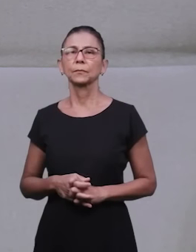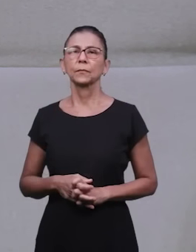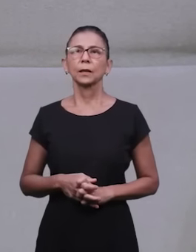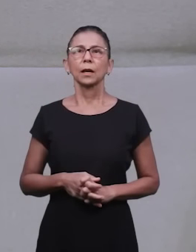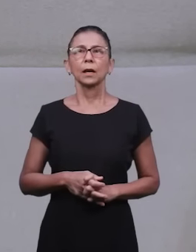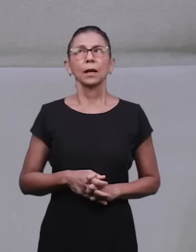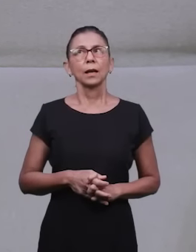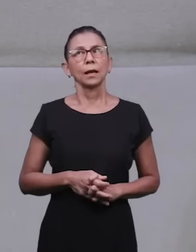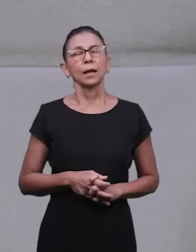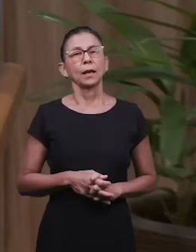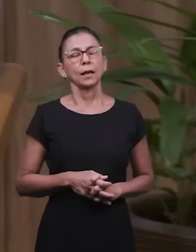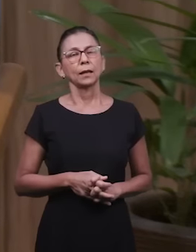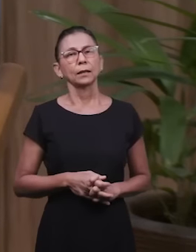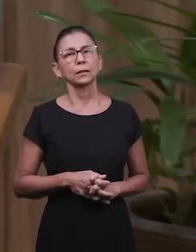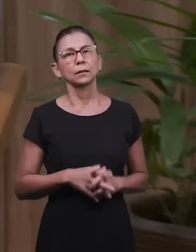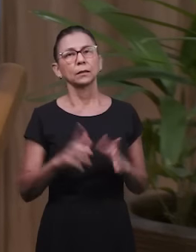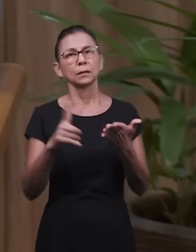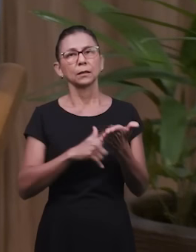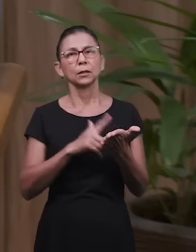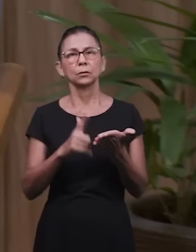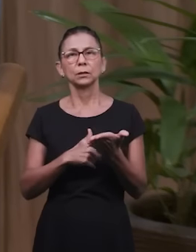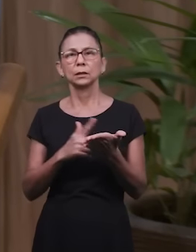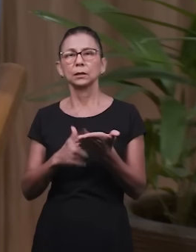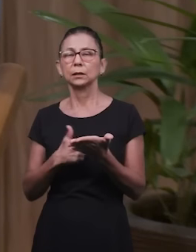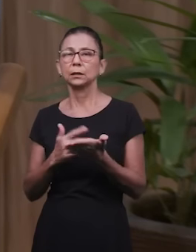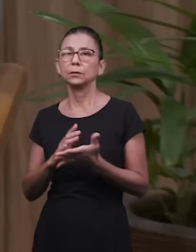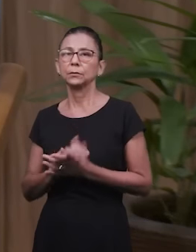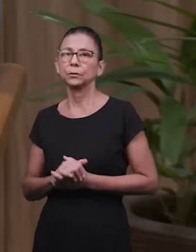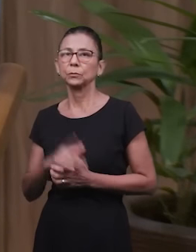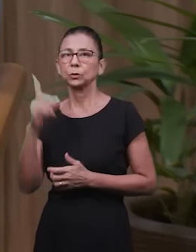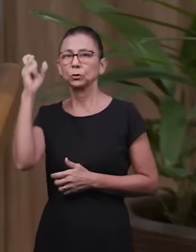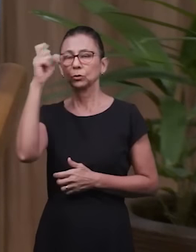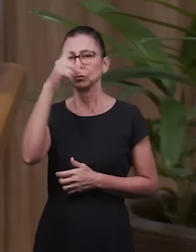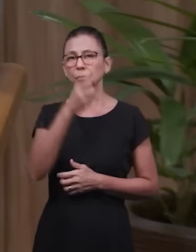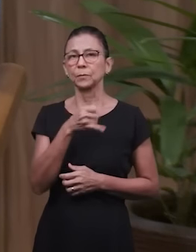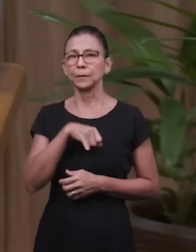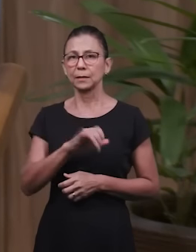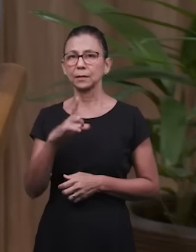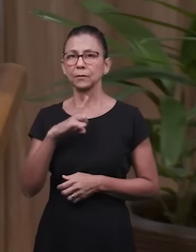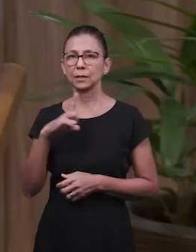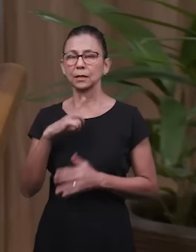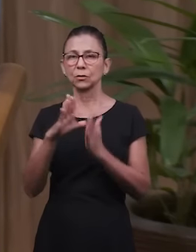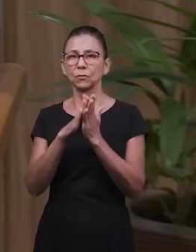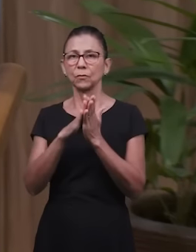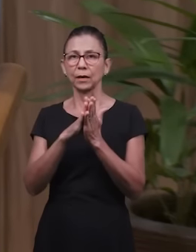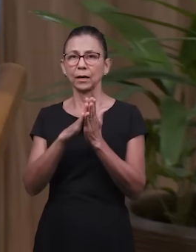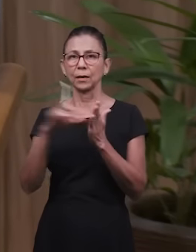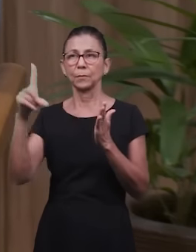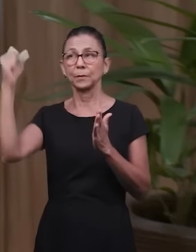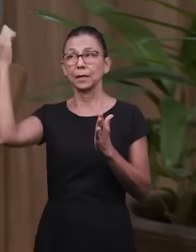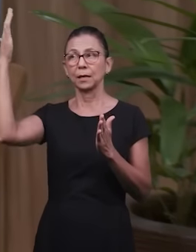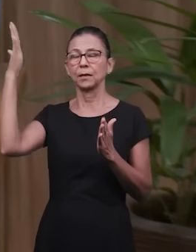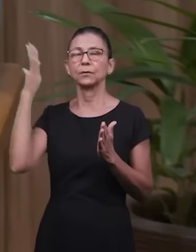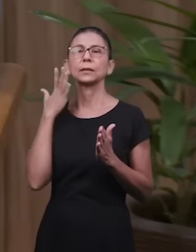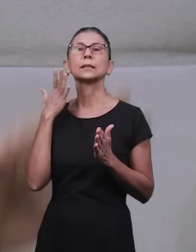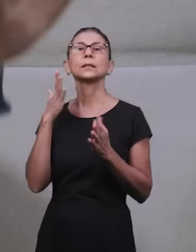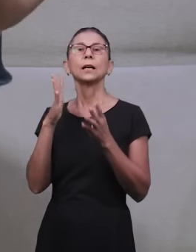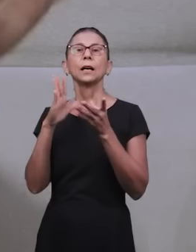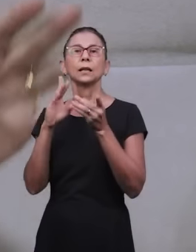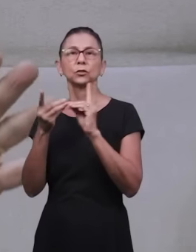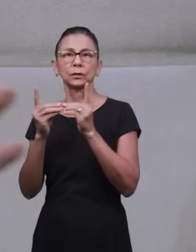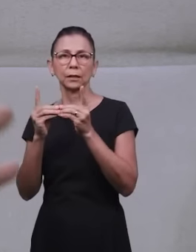livro muito difícil... Ela é didática na revelação. Exato. A revelação, exato, ela torna a palavra, exato, didática.